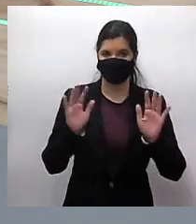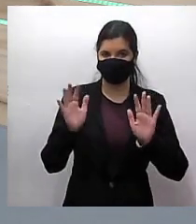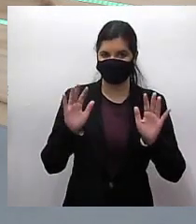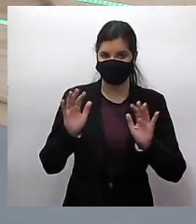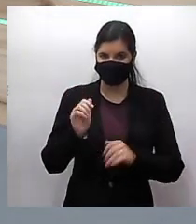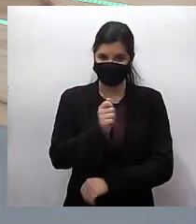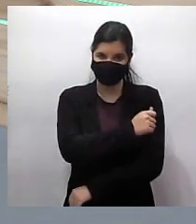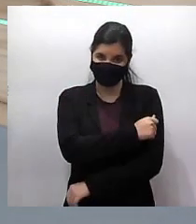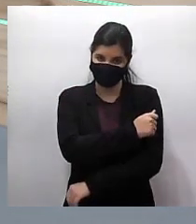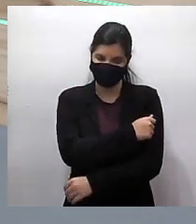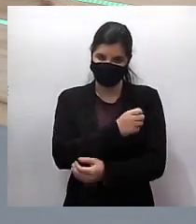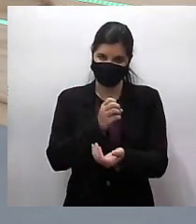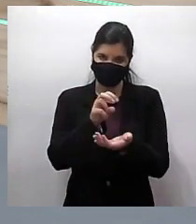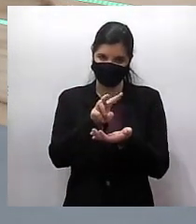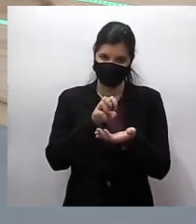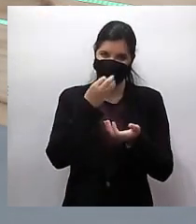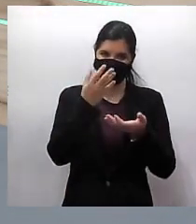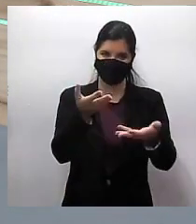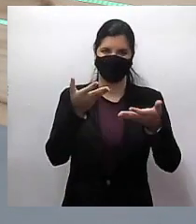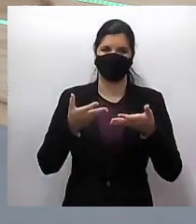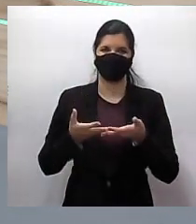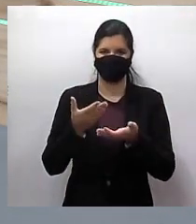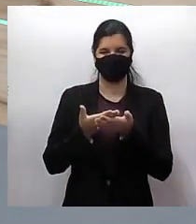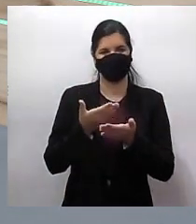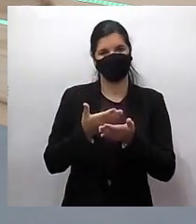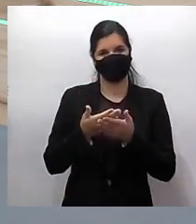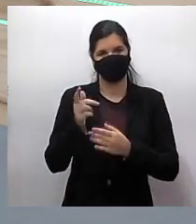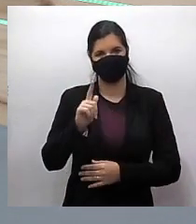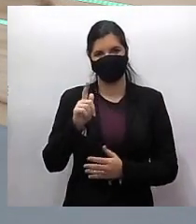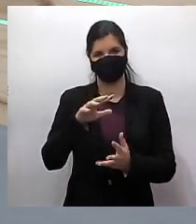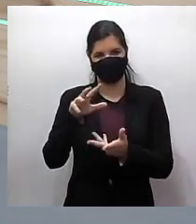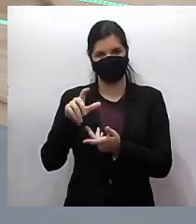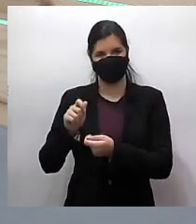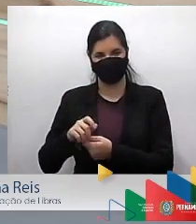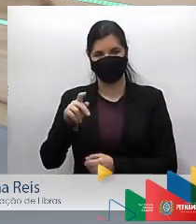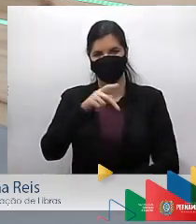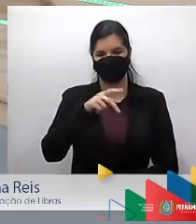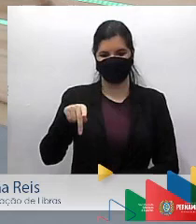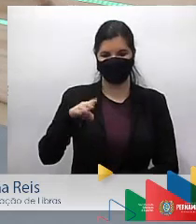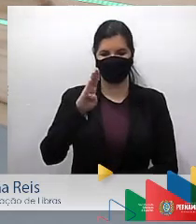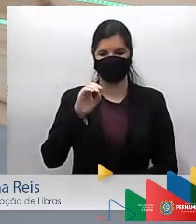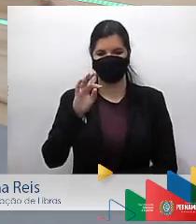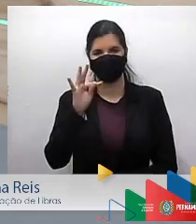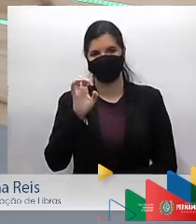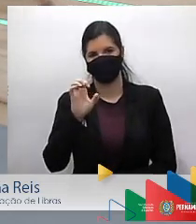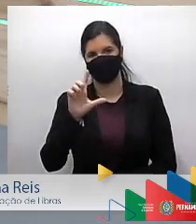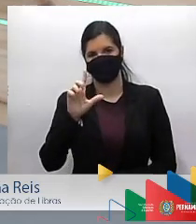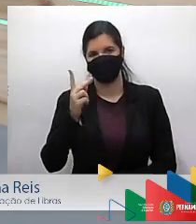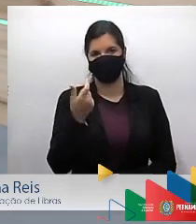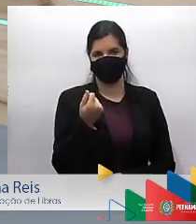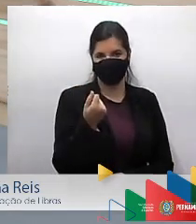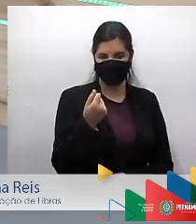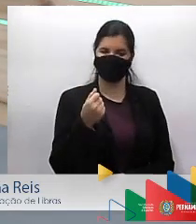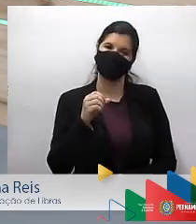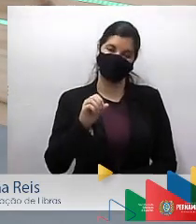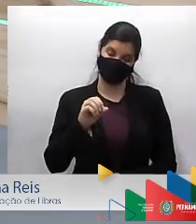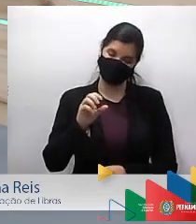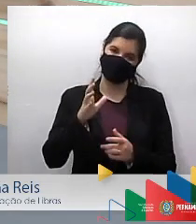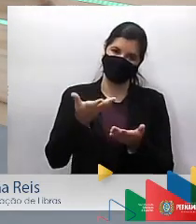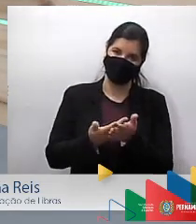Olá, estudantes EducaPE, bem-vindos a mais uma aula de Geografia com o professor Botelho. Nossa aula de hoje é a aula de